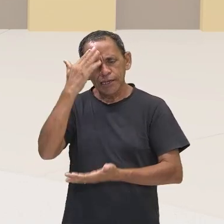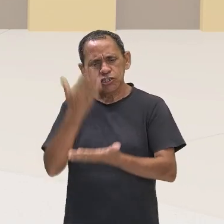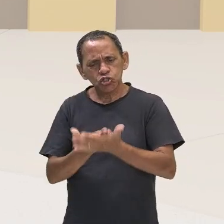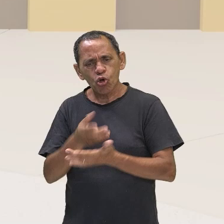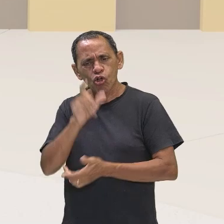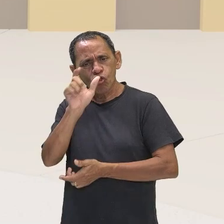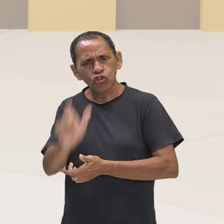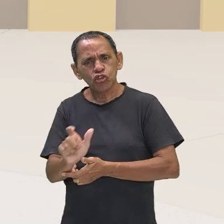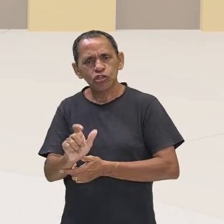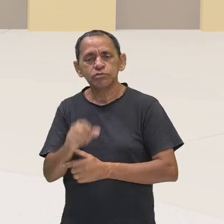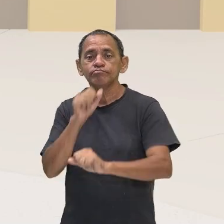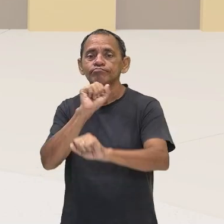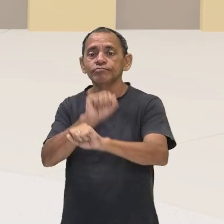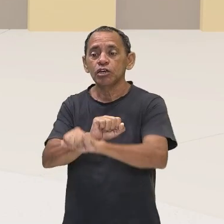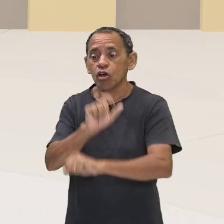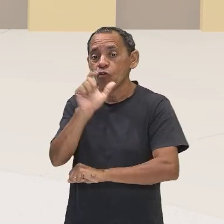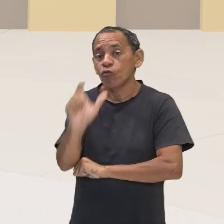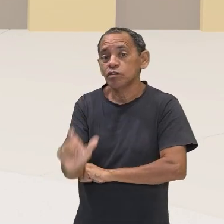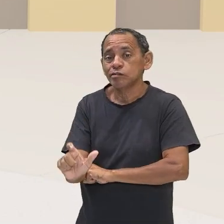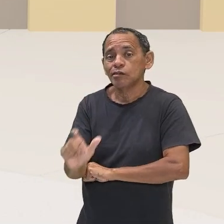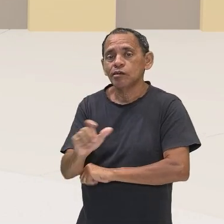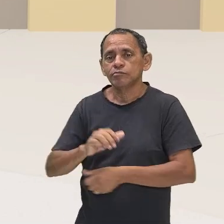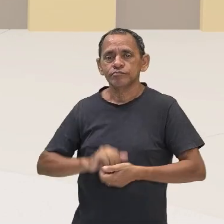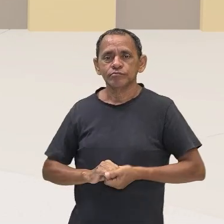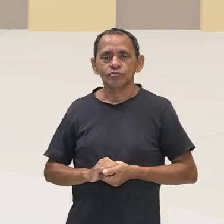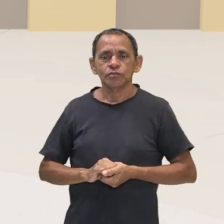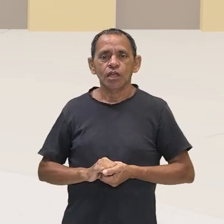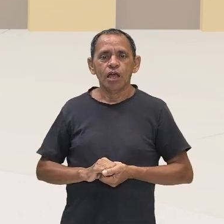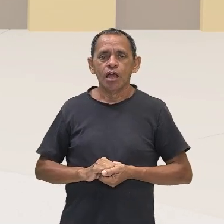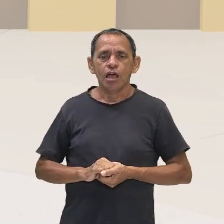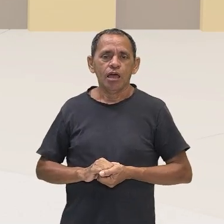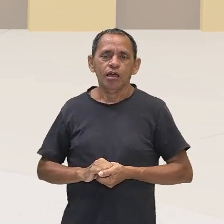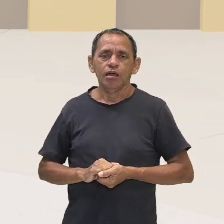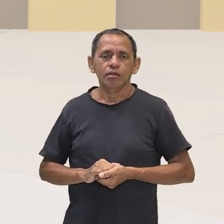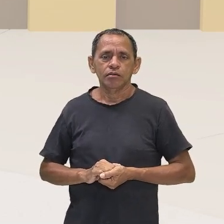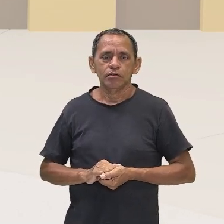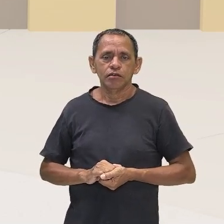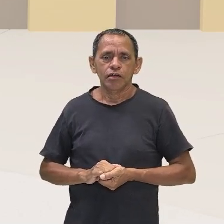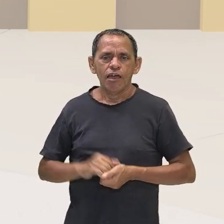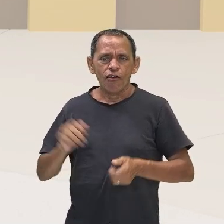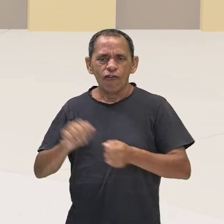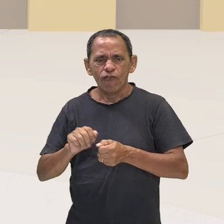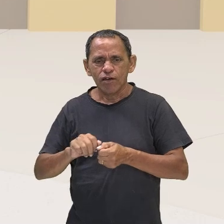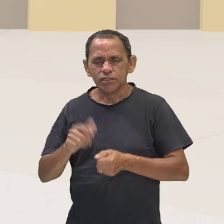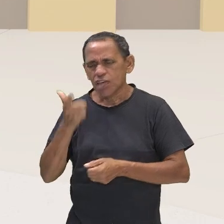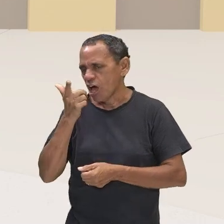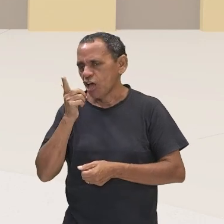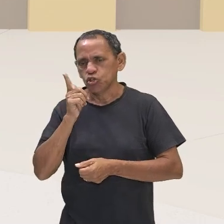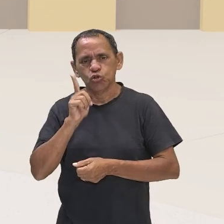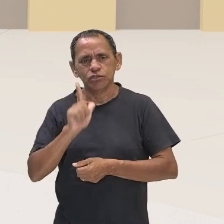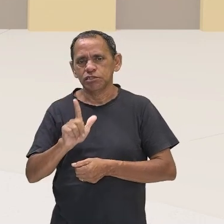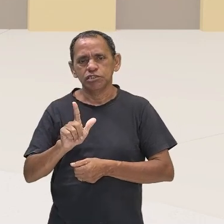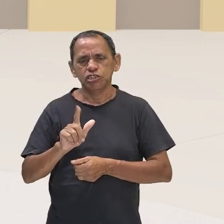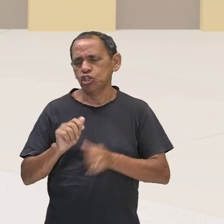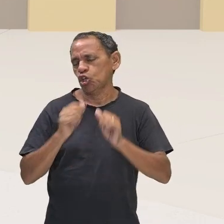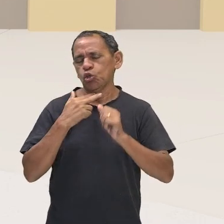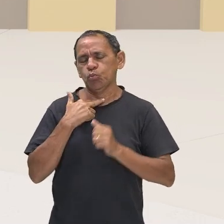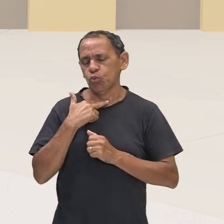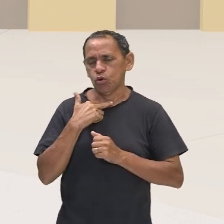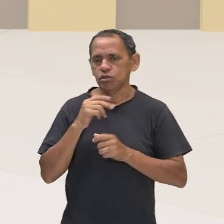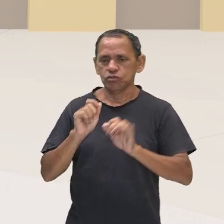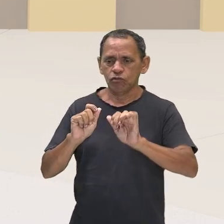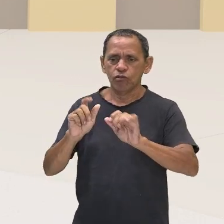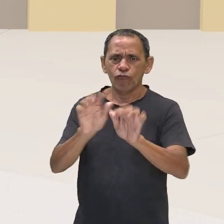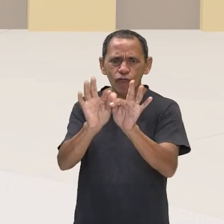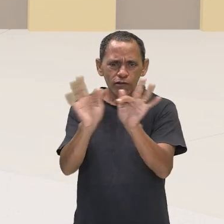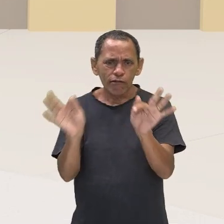eu não deveria, né? Eu não deveria tentar fazer isso, pois não conseguirei um bom resultado. É uma